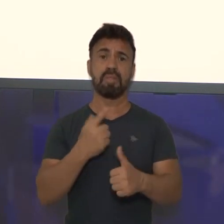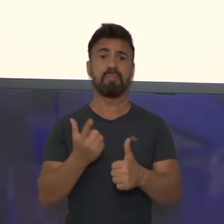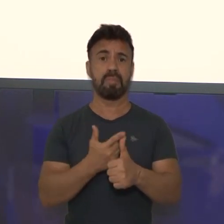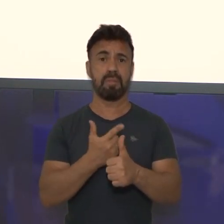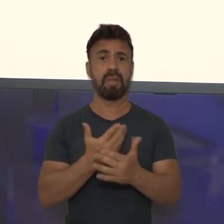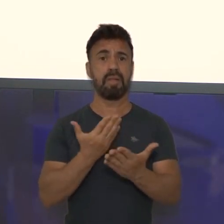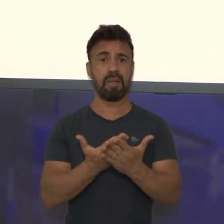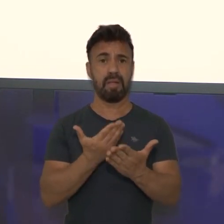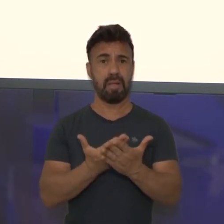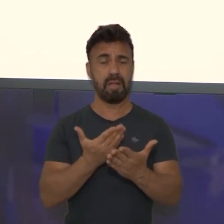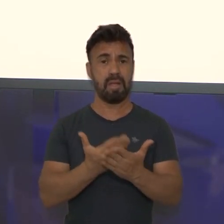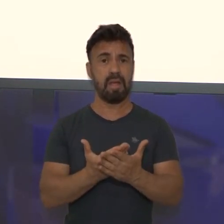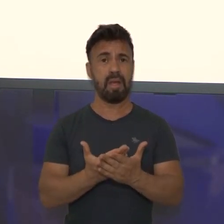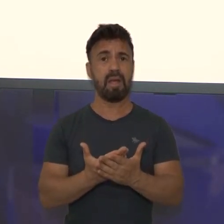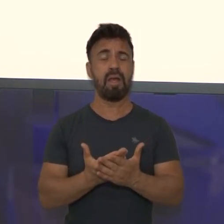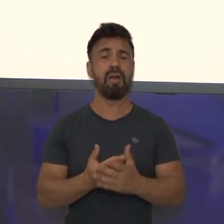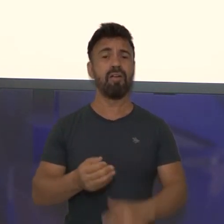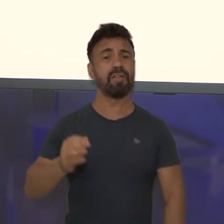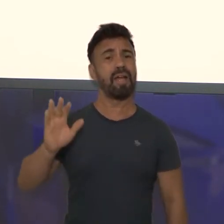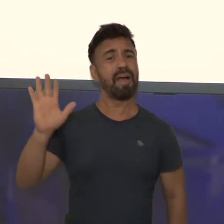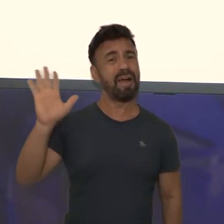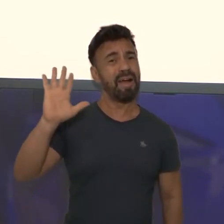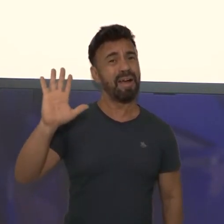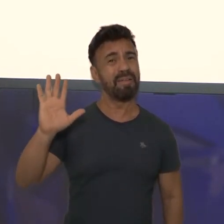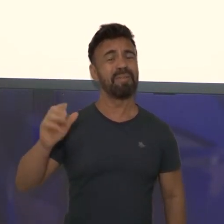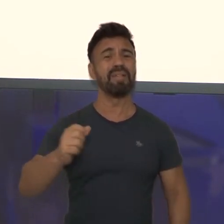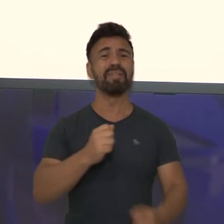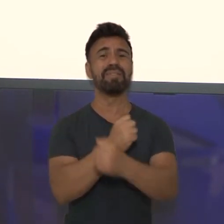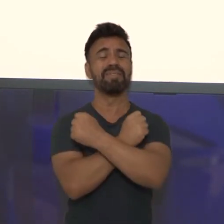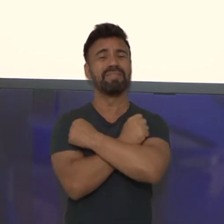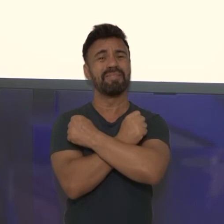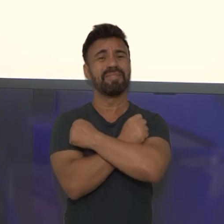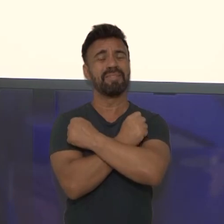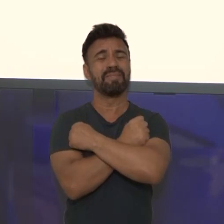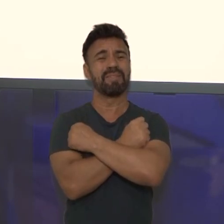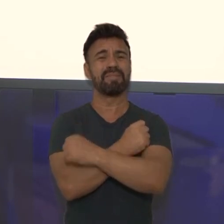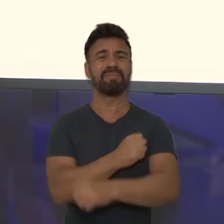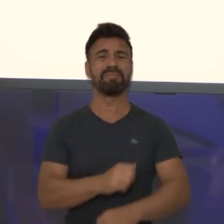tá? Deixo aqui um até breve, um grande abraço, um cheiro e até a próxima.